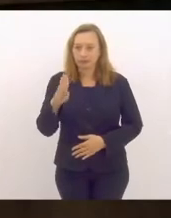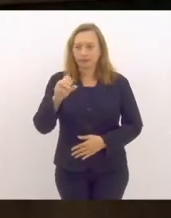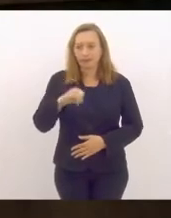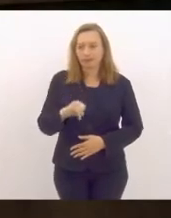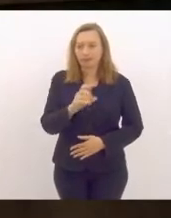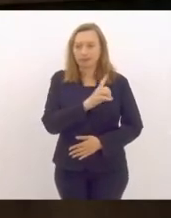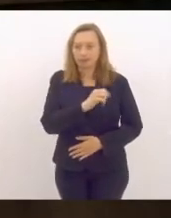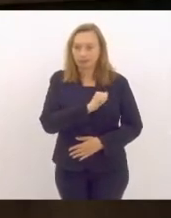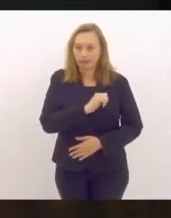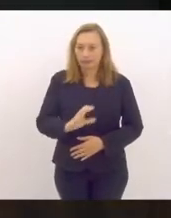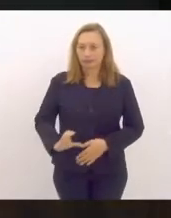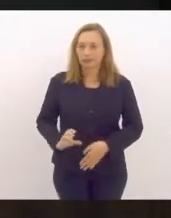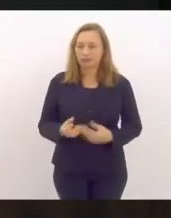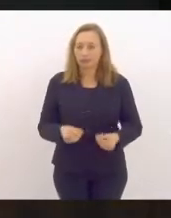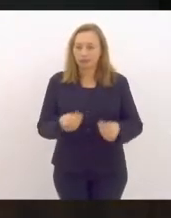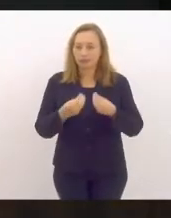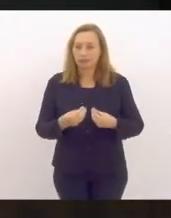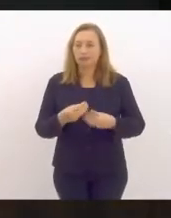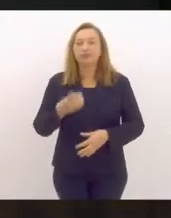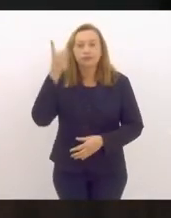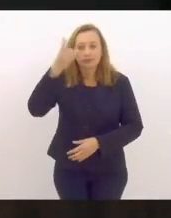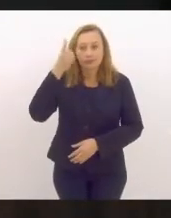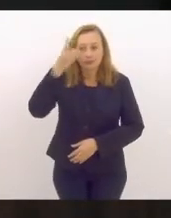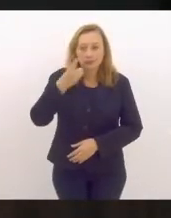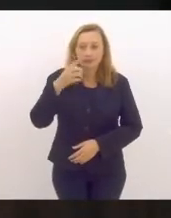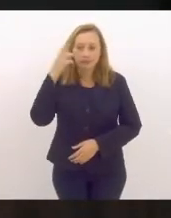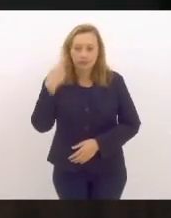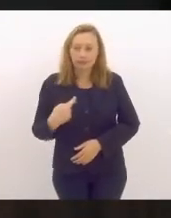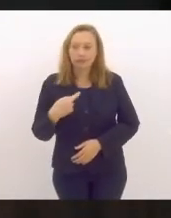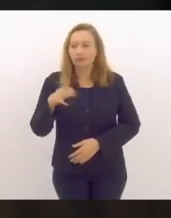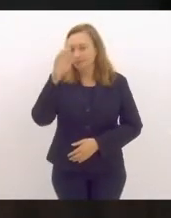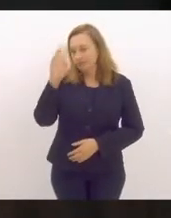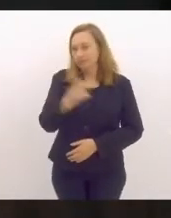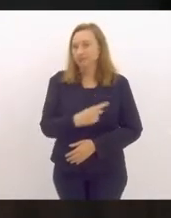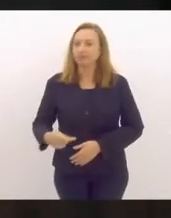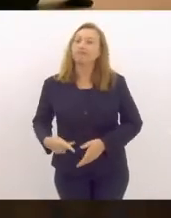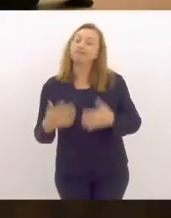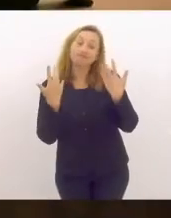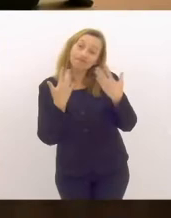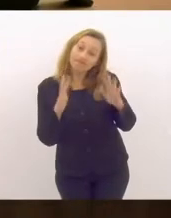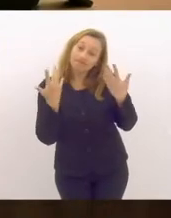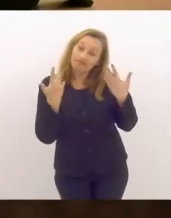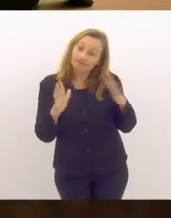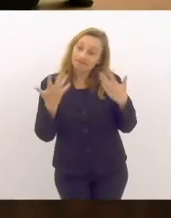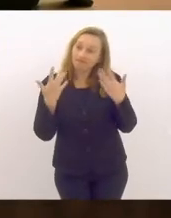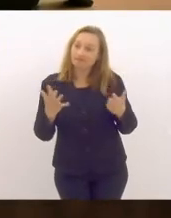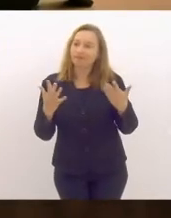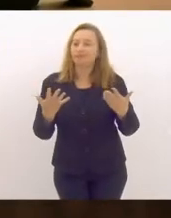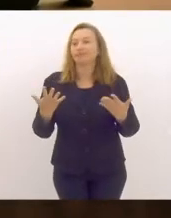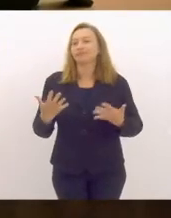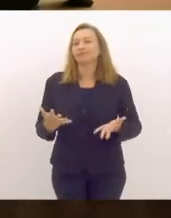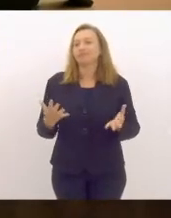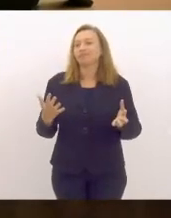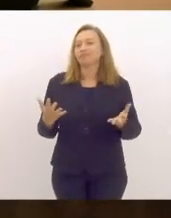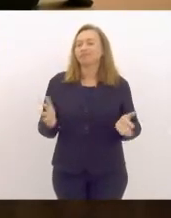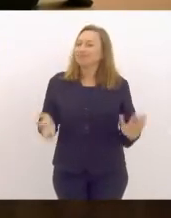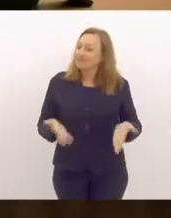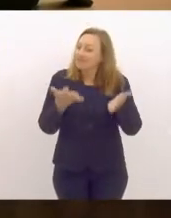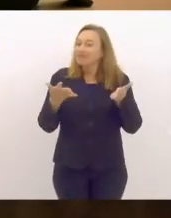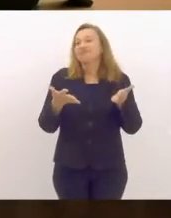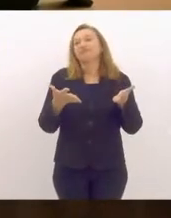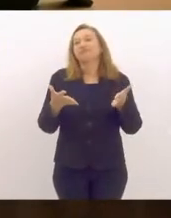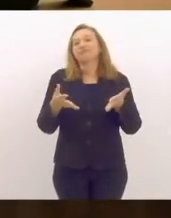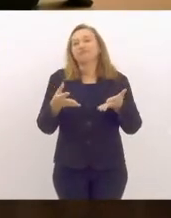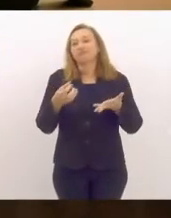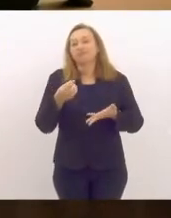coautoria. Deputada Renata. Senhor presidente, quero parabenizá-lo pela excelente